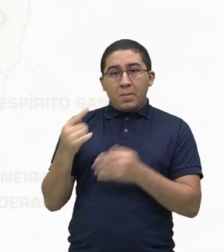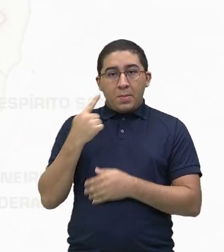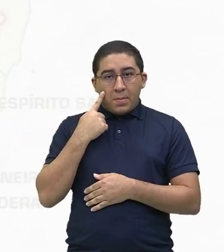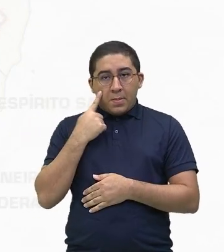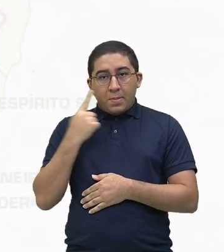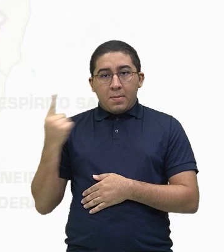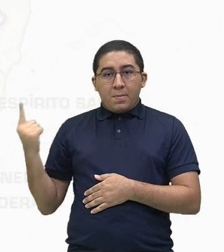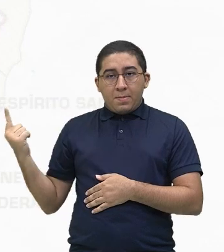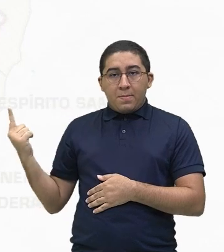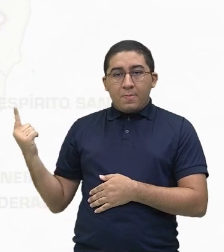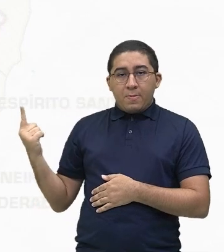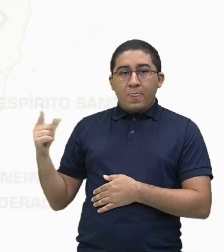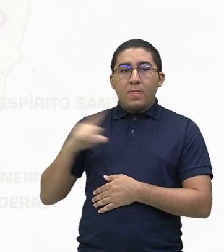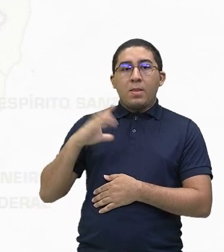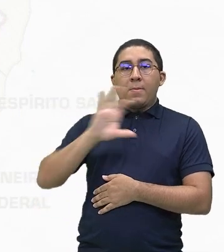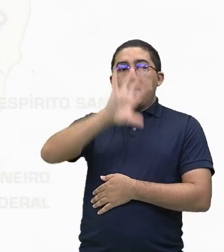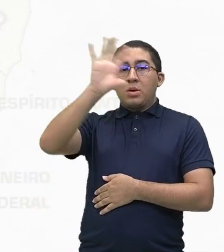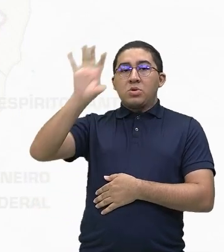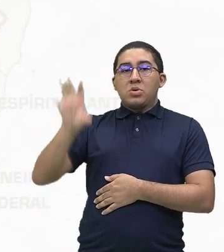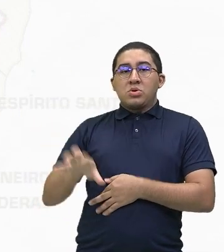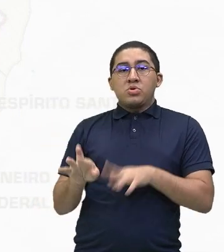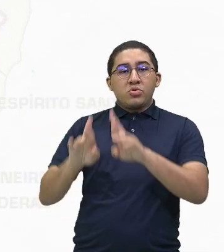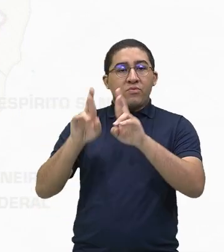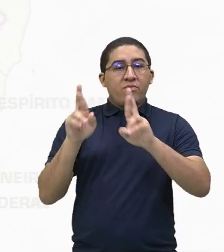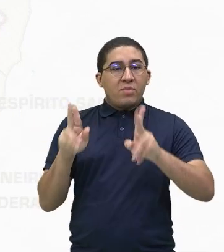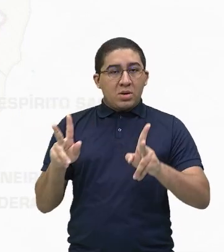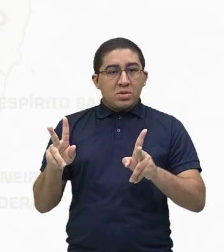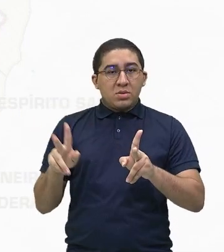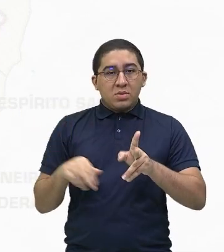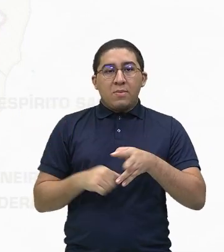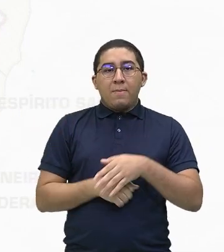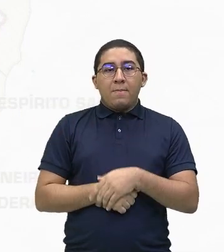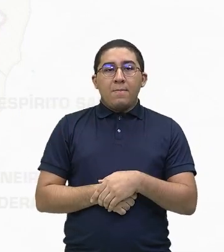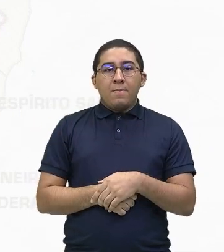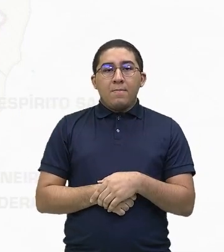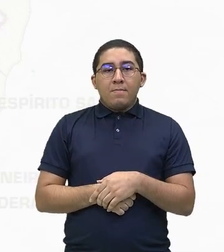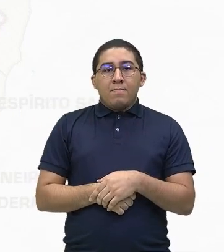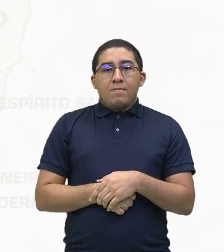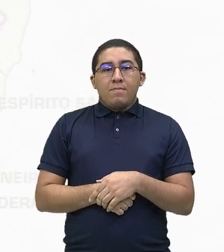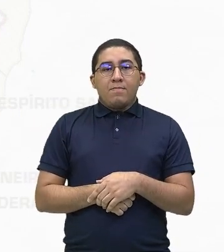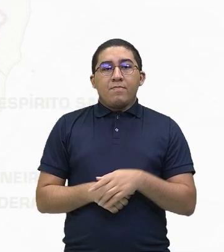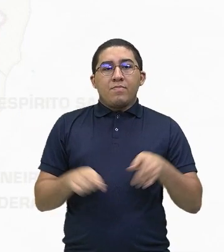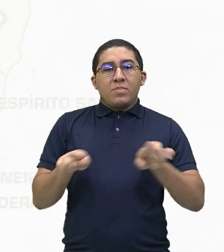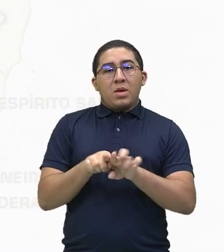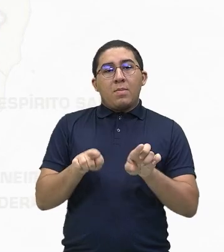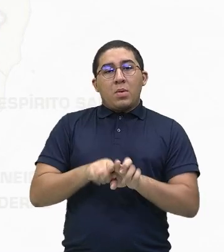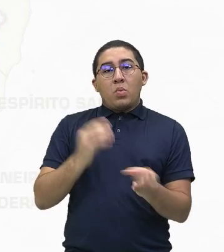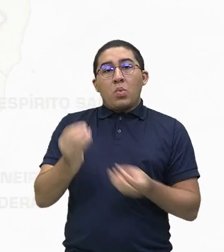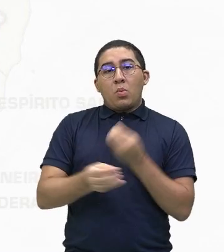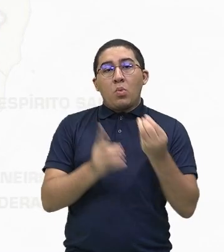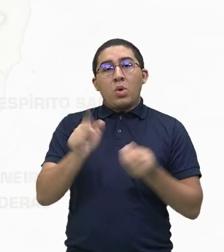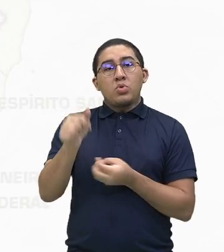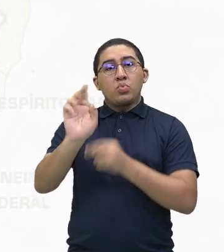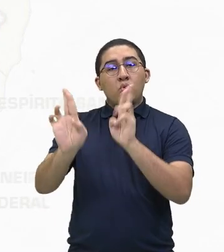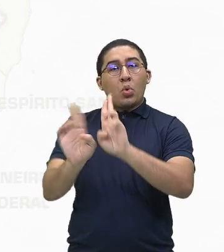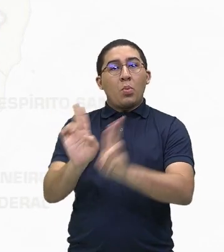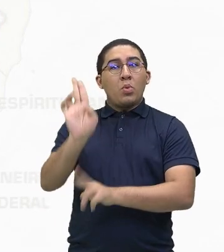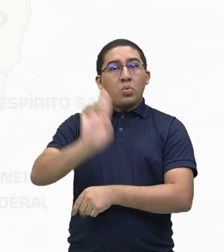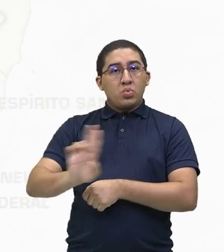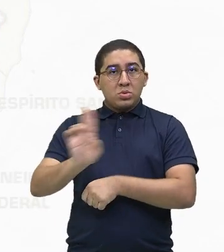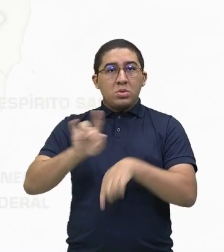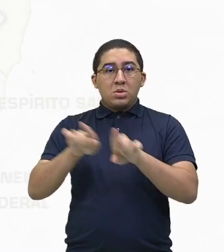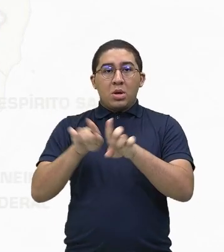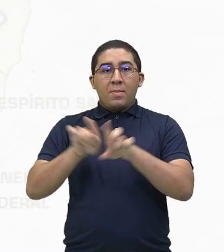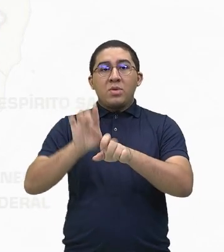temos uma regionalização diferenciada, né? E também com o que era conhecido, e também com os